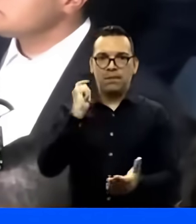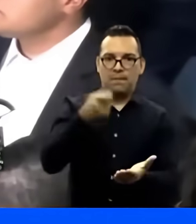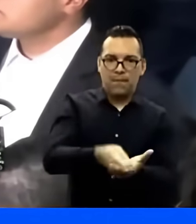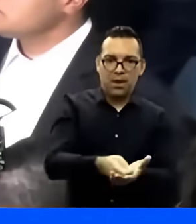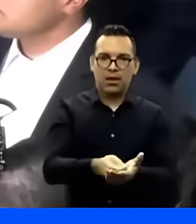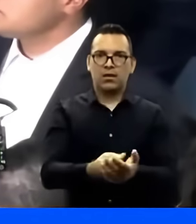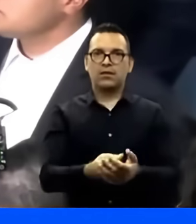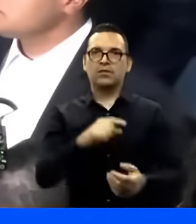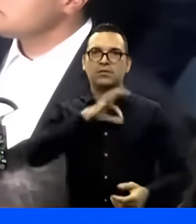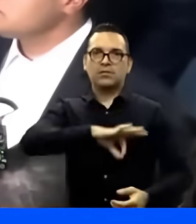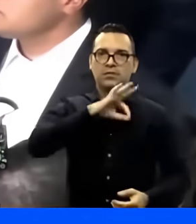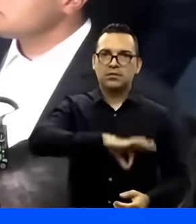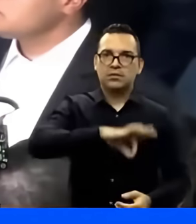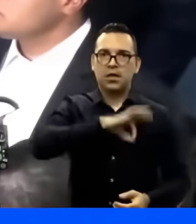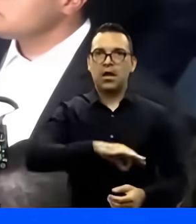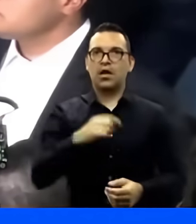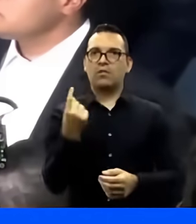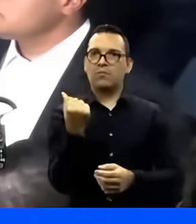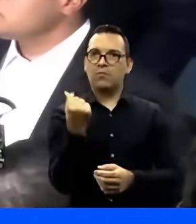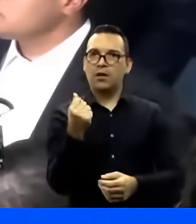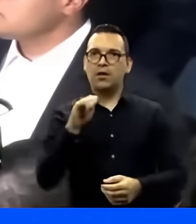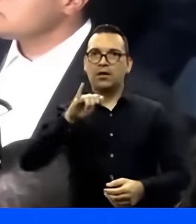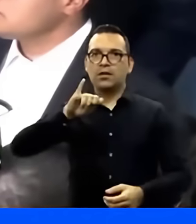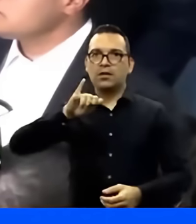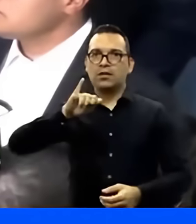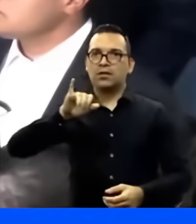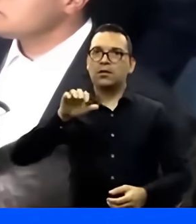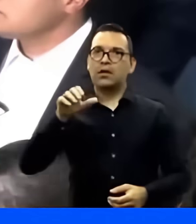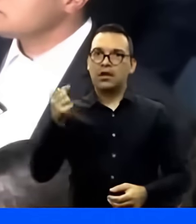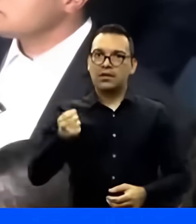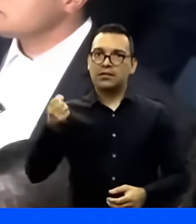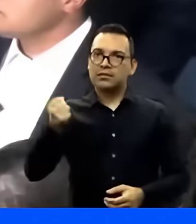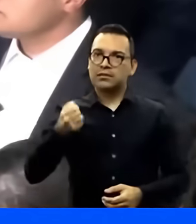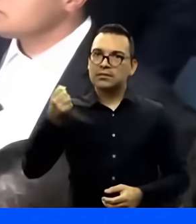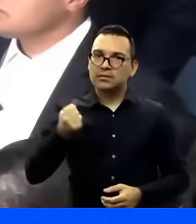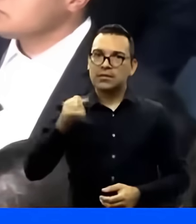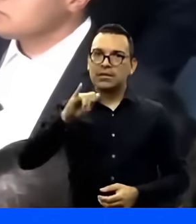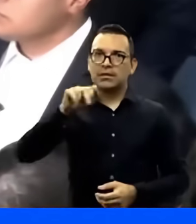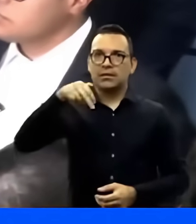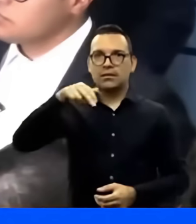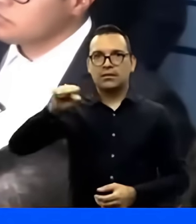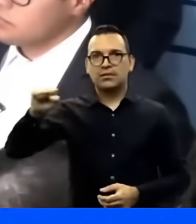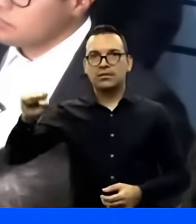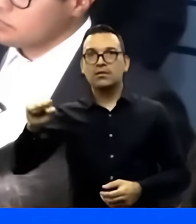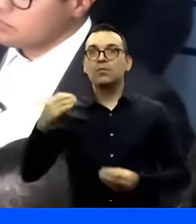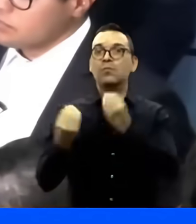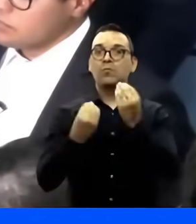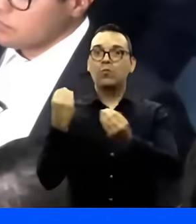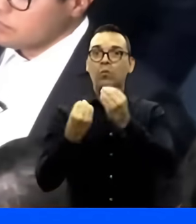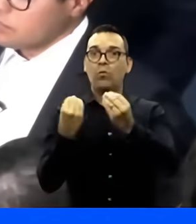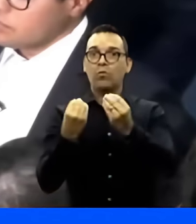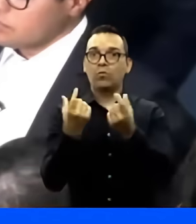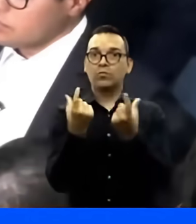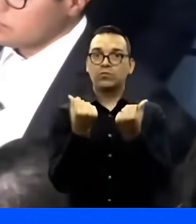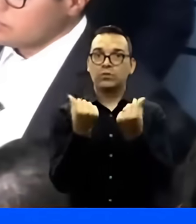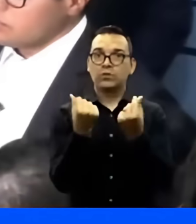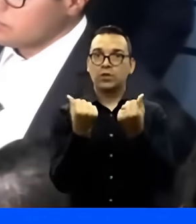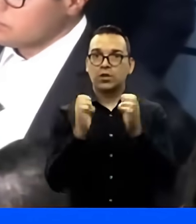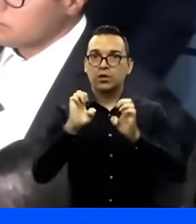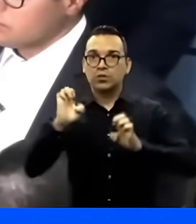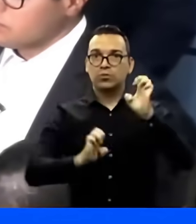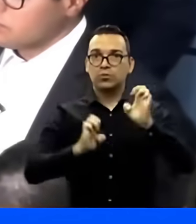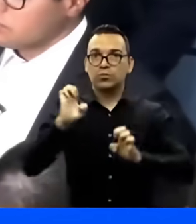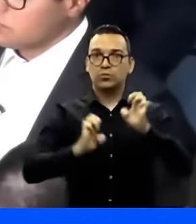previdência, pagar BPC, e não vai ter dinheiro para fazer obras de infraestrutura. A alça aqui, né, de 400 e